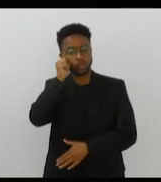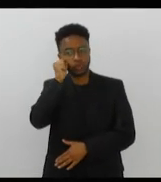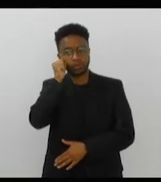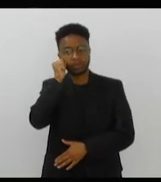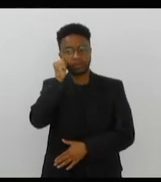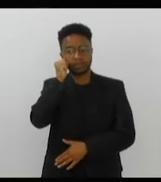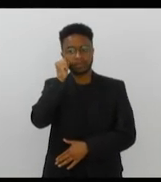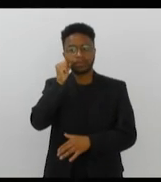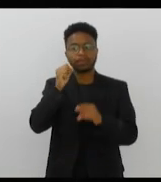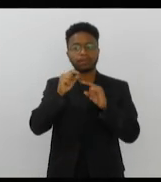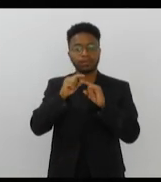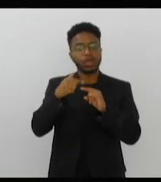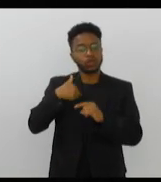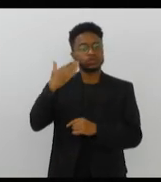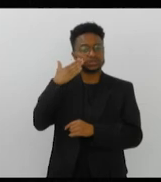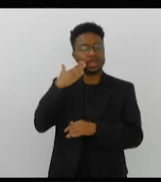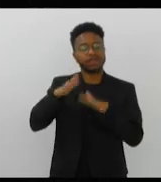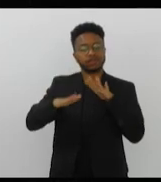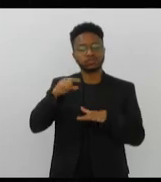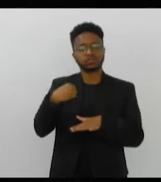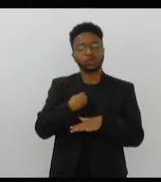quando a gente dividia um sofá.